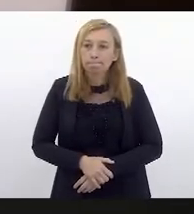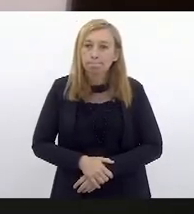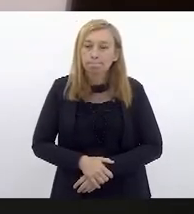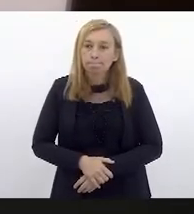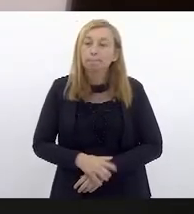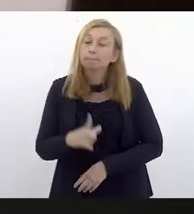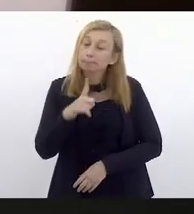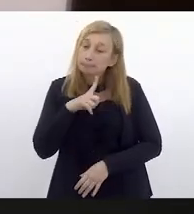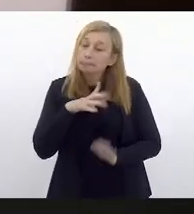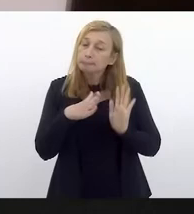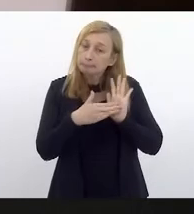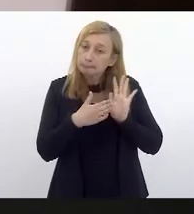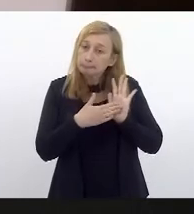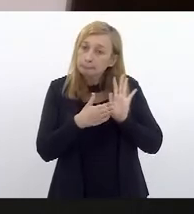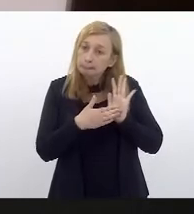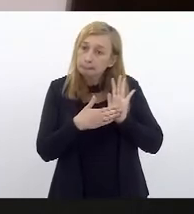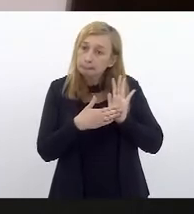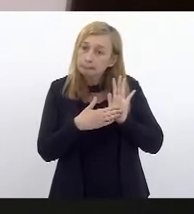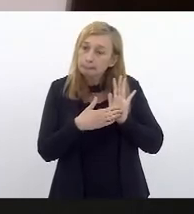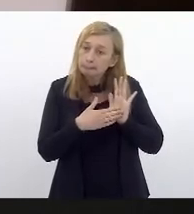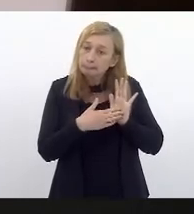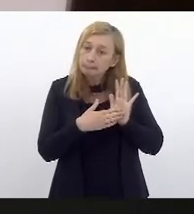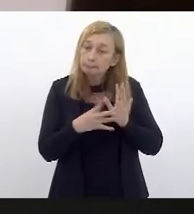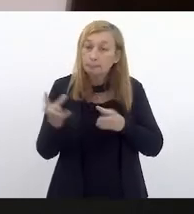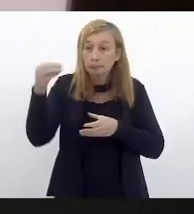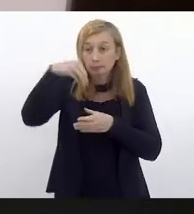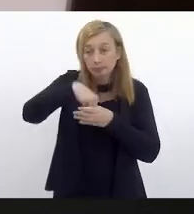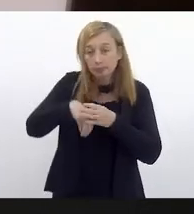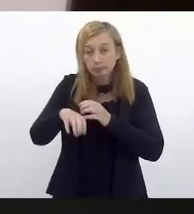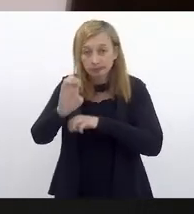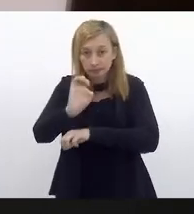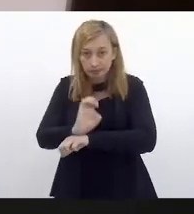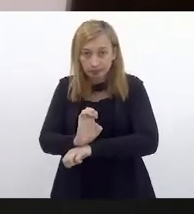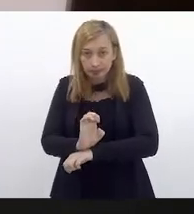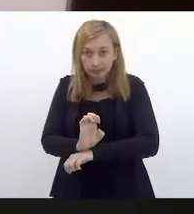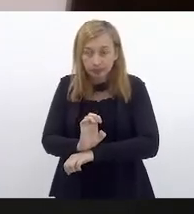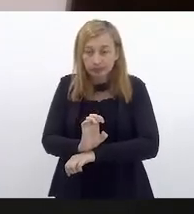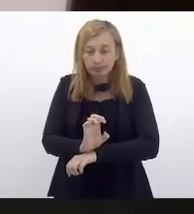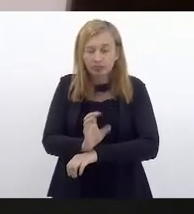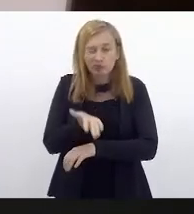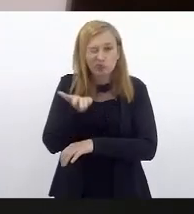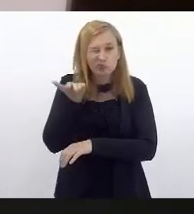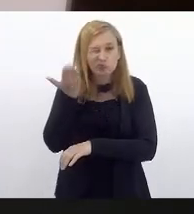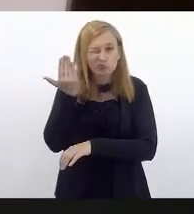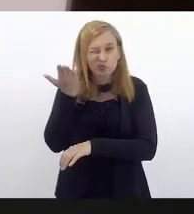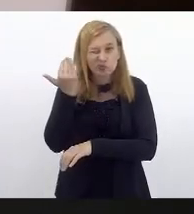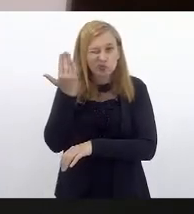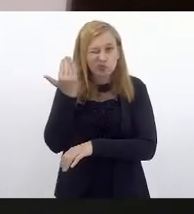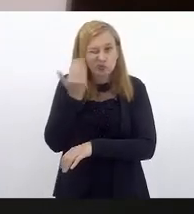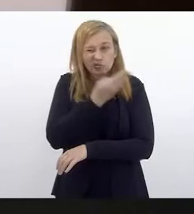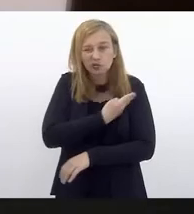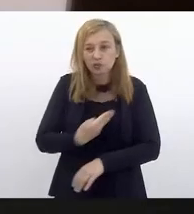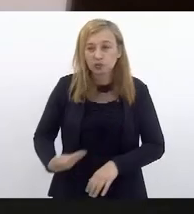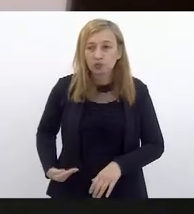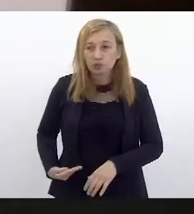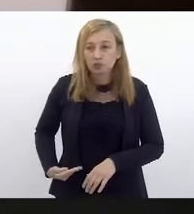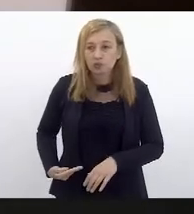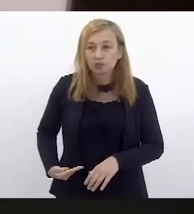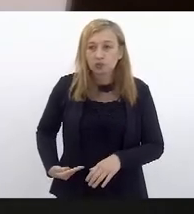havia uma proposta em tramitação dentro do Estado, desde a época do governador